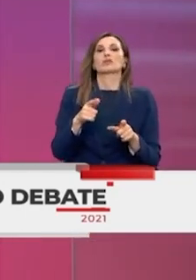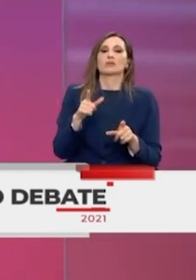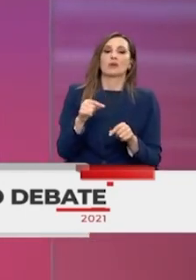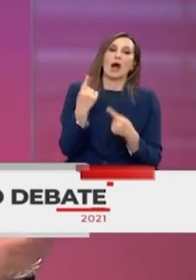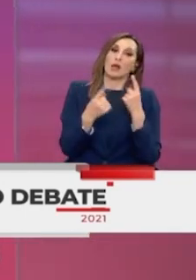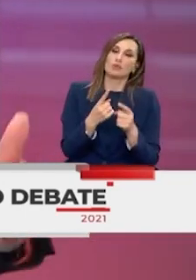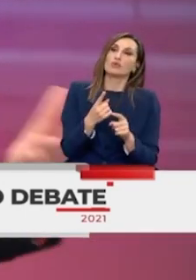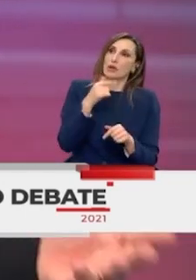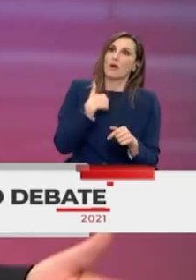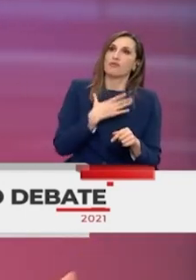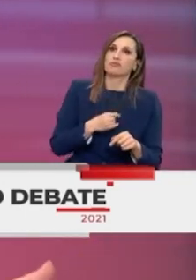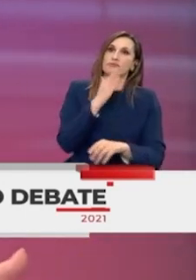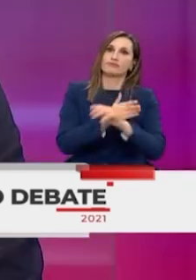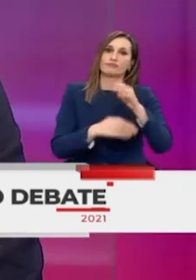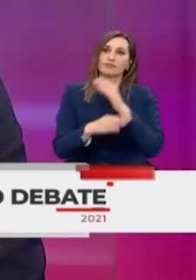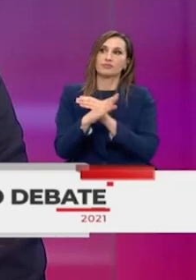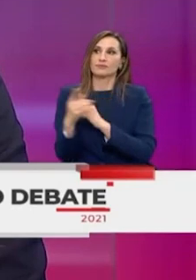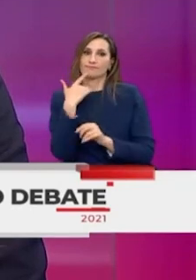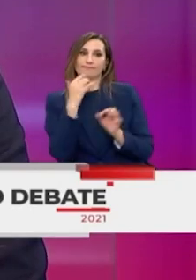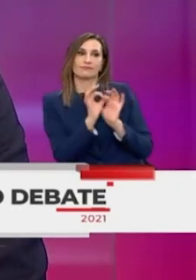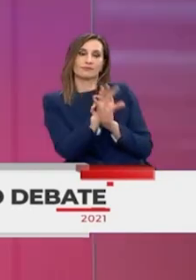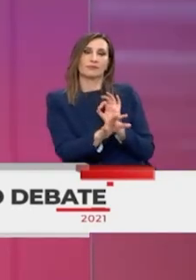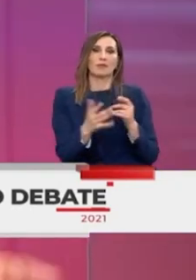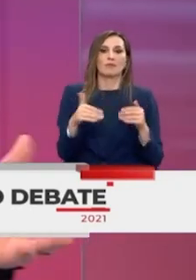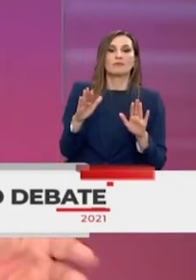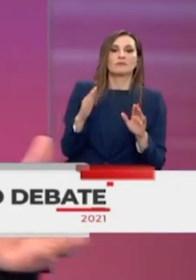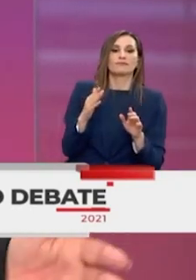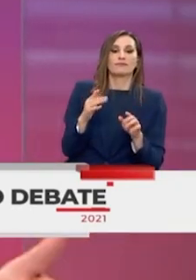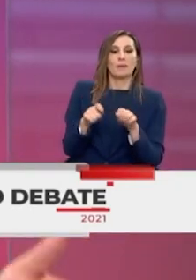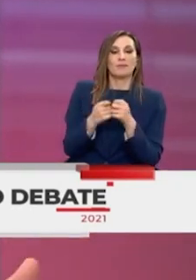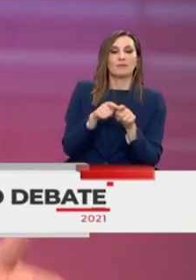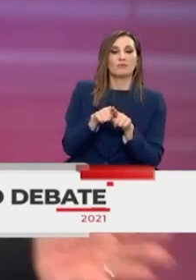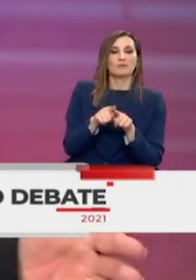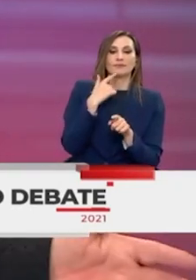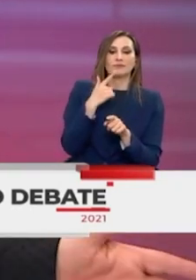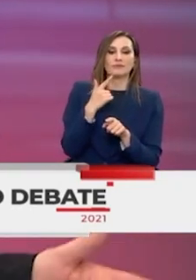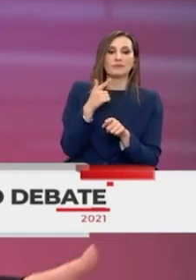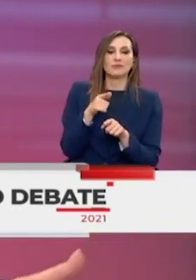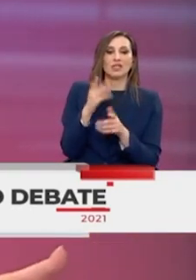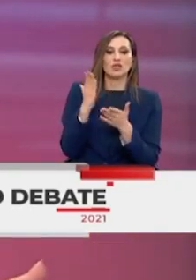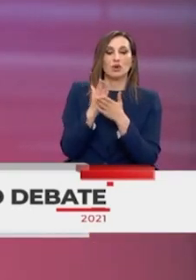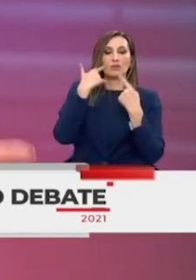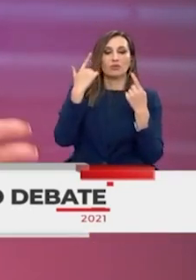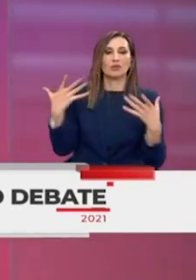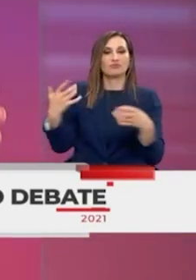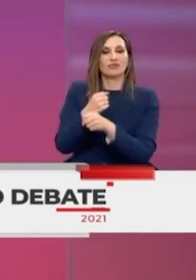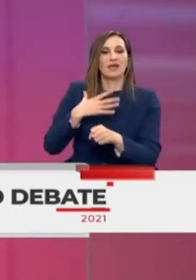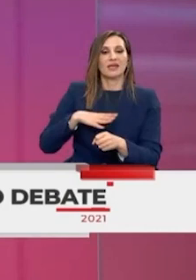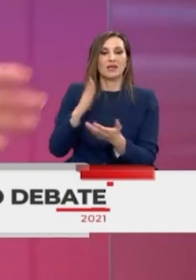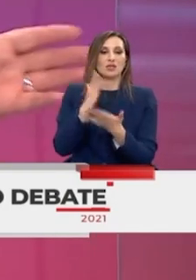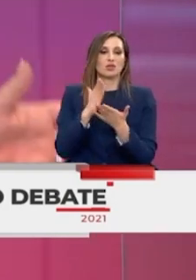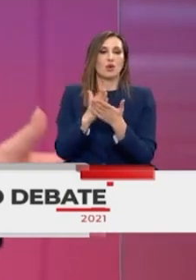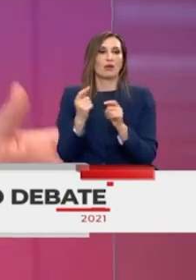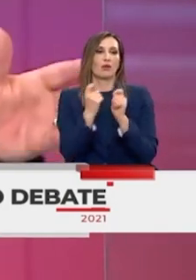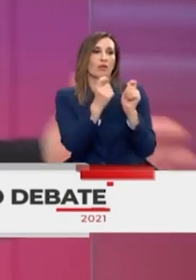e outras coisas. Mas há coisas muito piores que este partido defende. Este partido defende, por exemplo, a abolição da escola pública. Não é verdade. E a entrega das